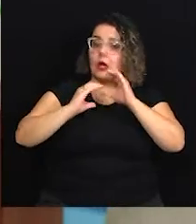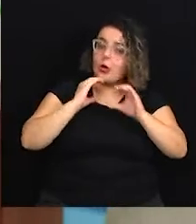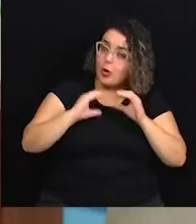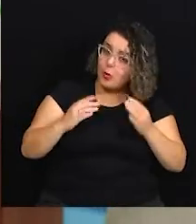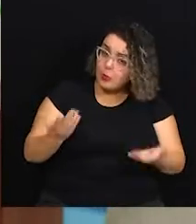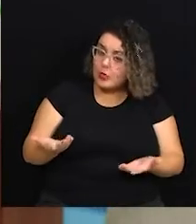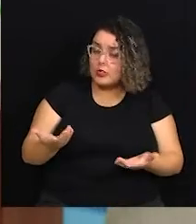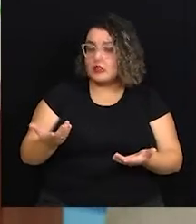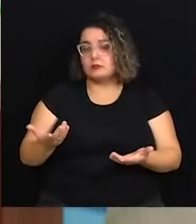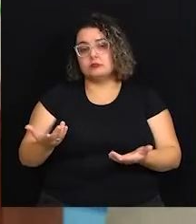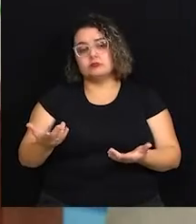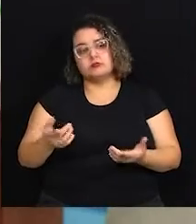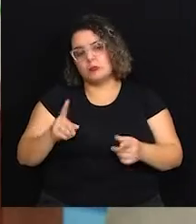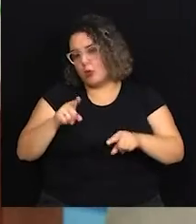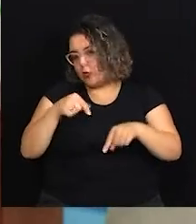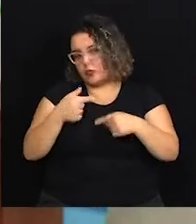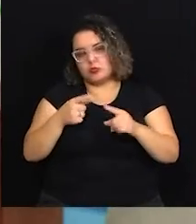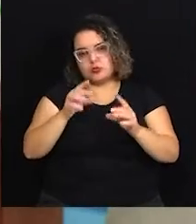tem